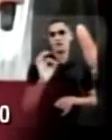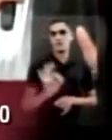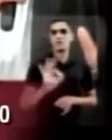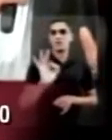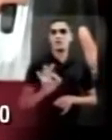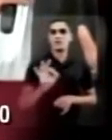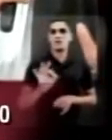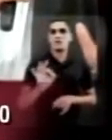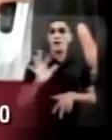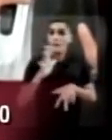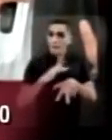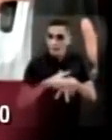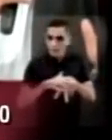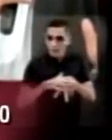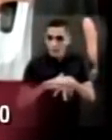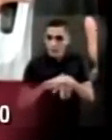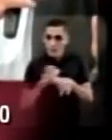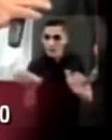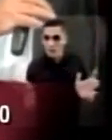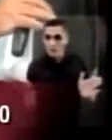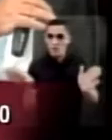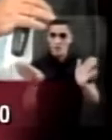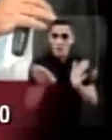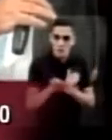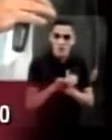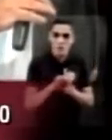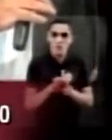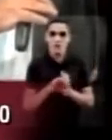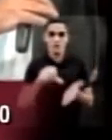de pacientes que chegam em estado